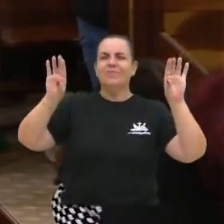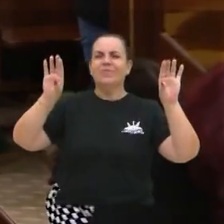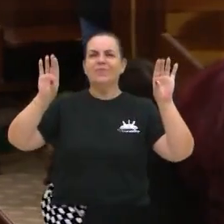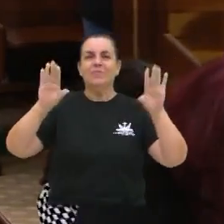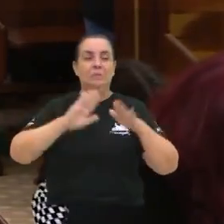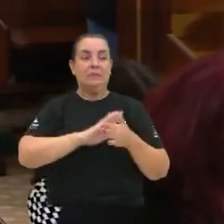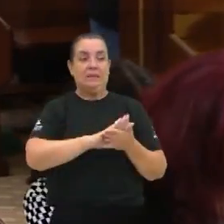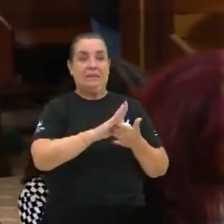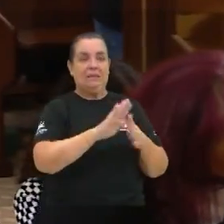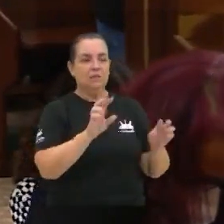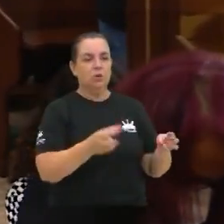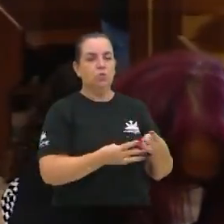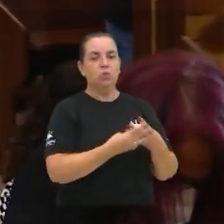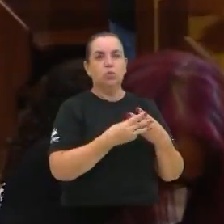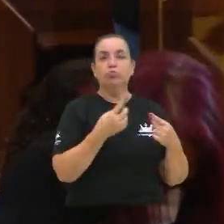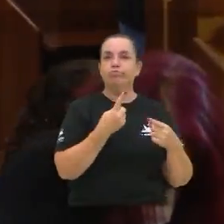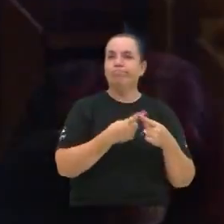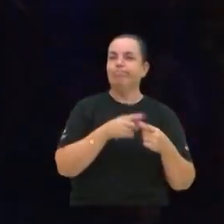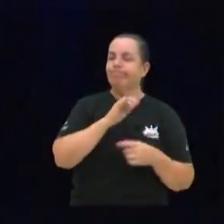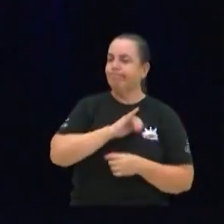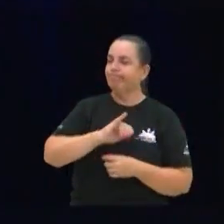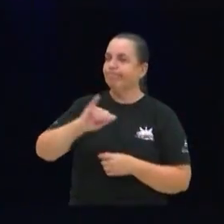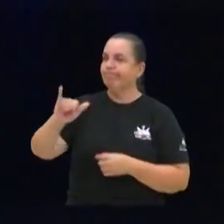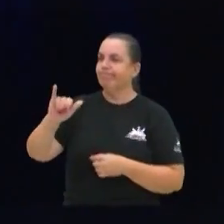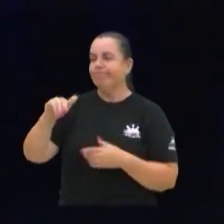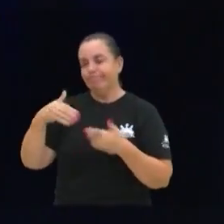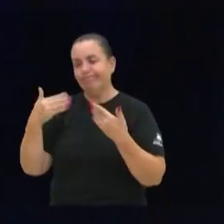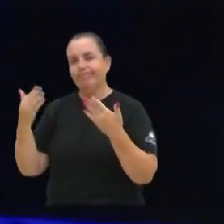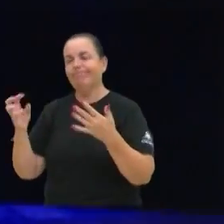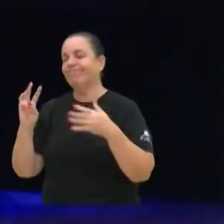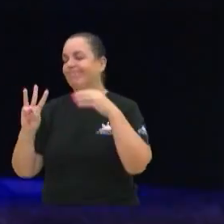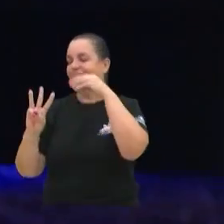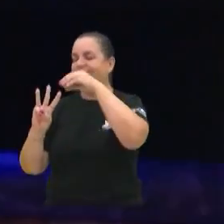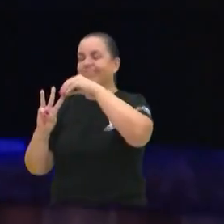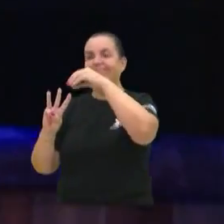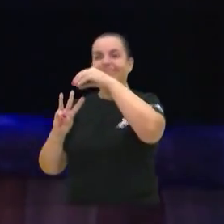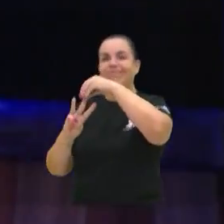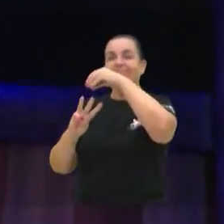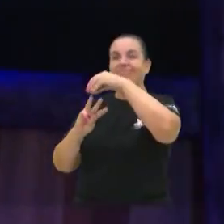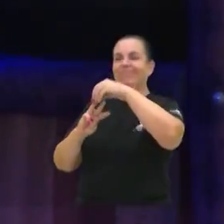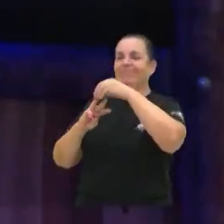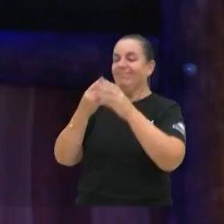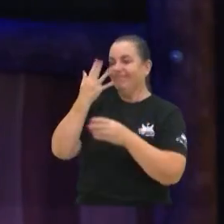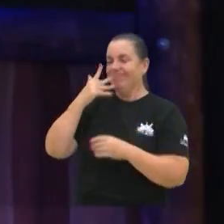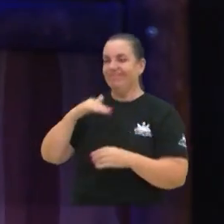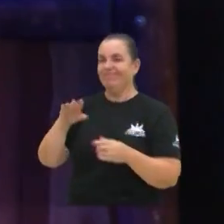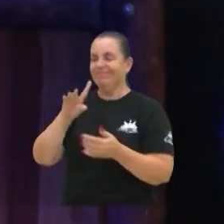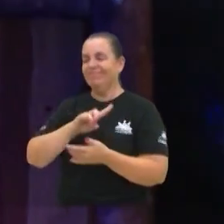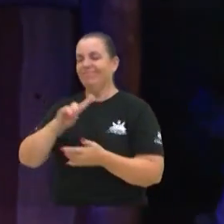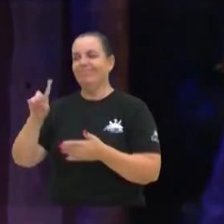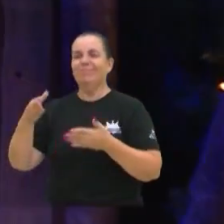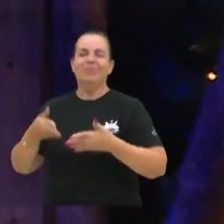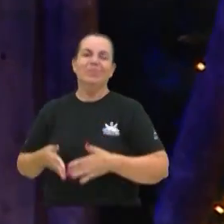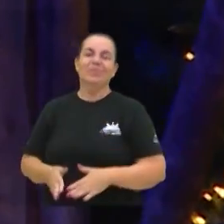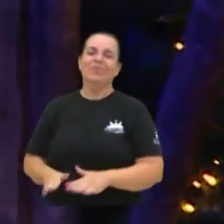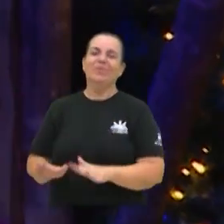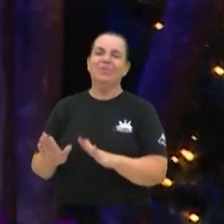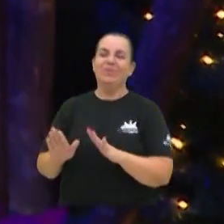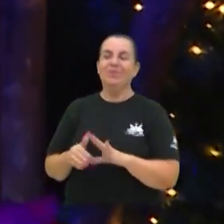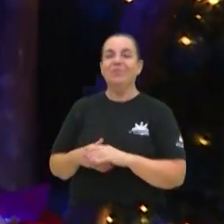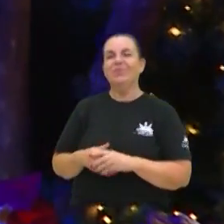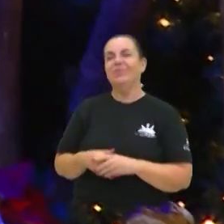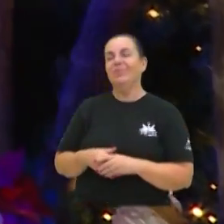sempre dos judeus para avisar os três reis santos que o menino Deus